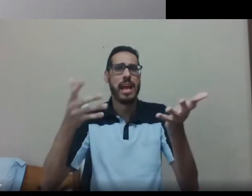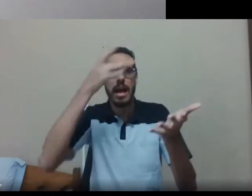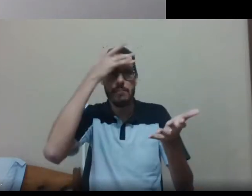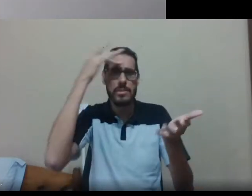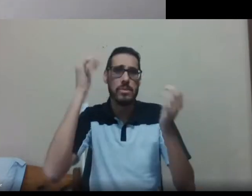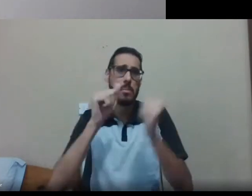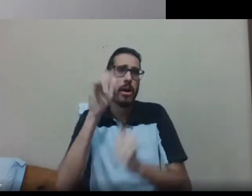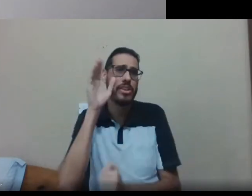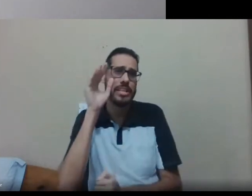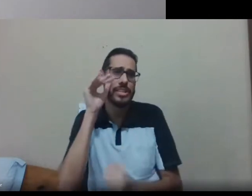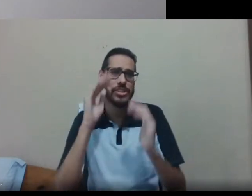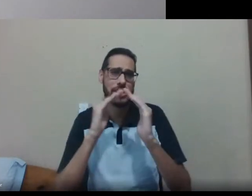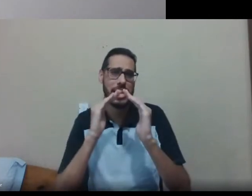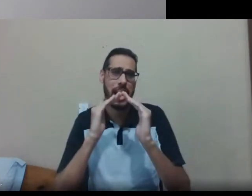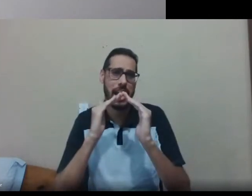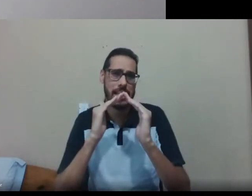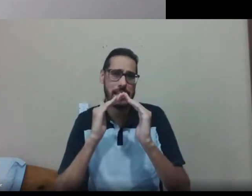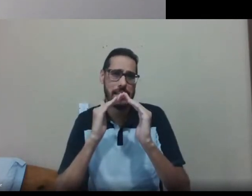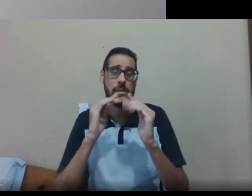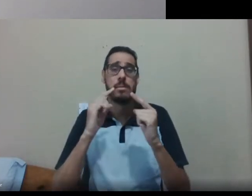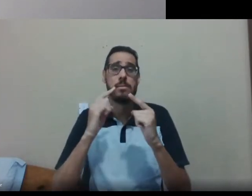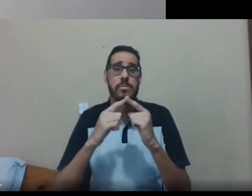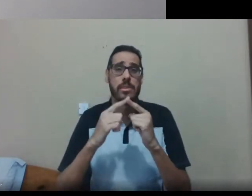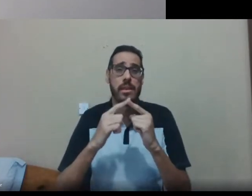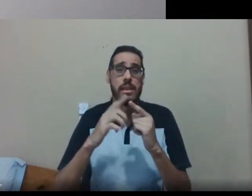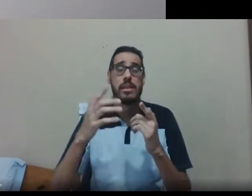uma apresentação